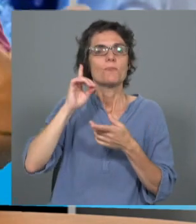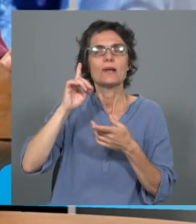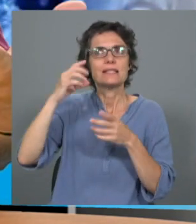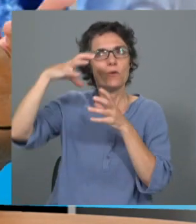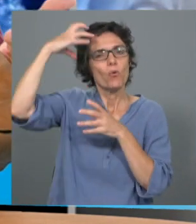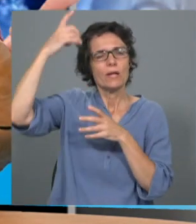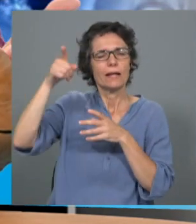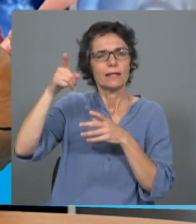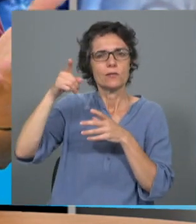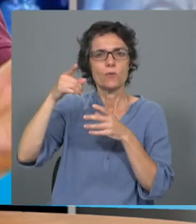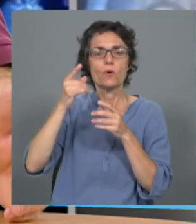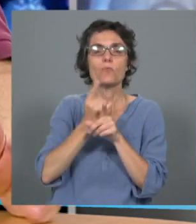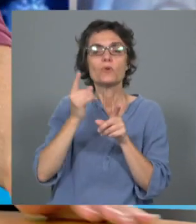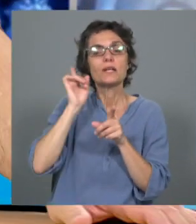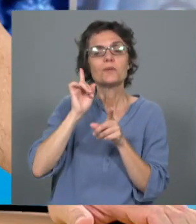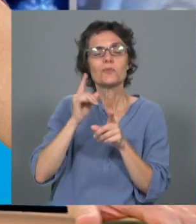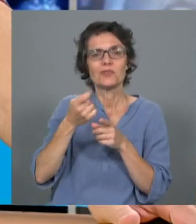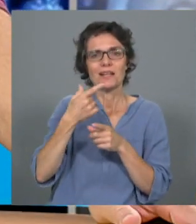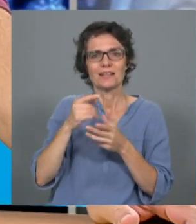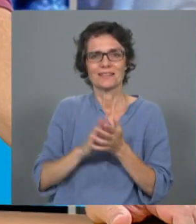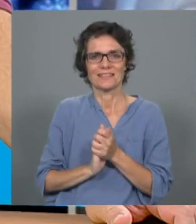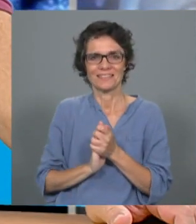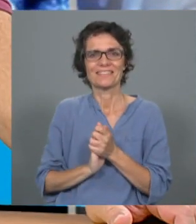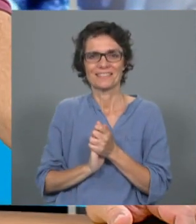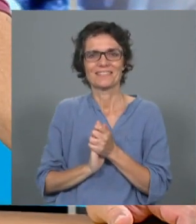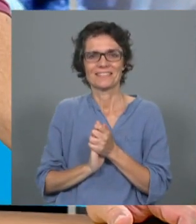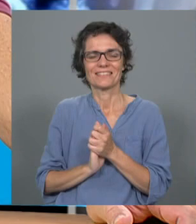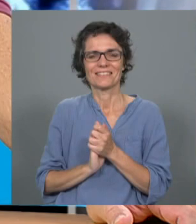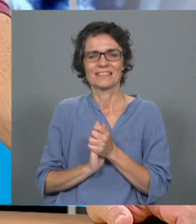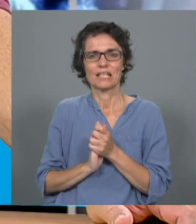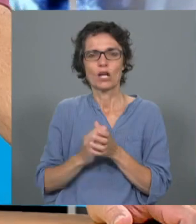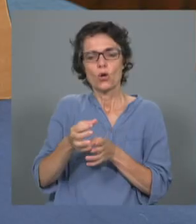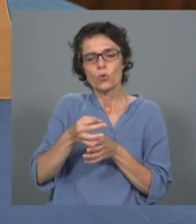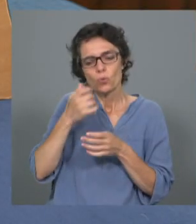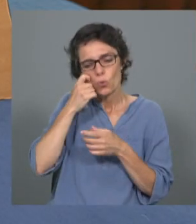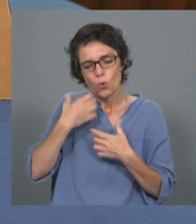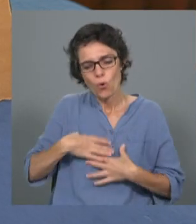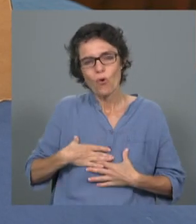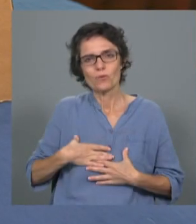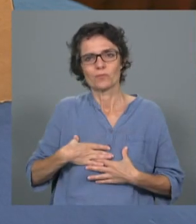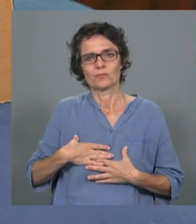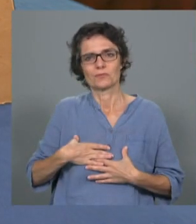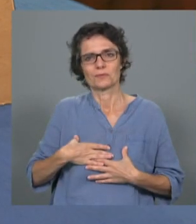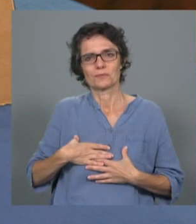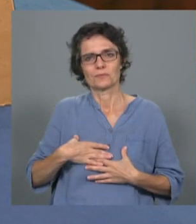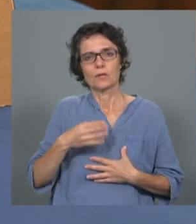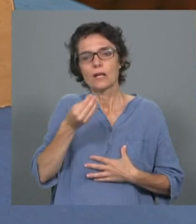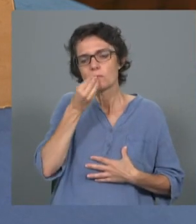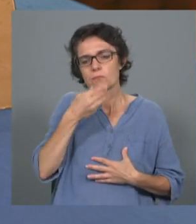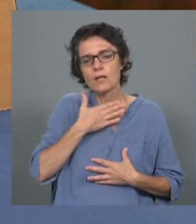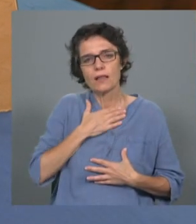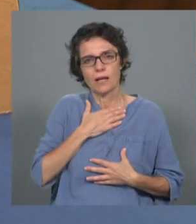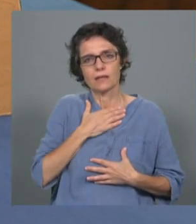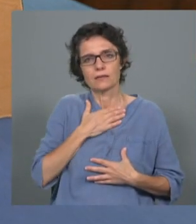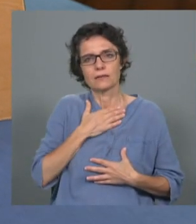para o reconhecer, não é? E, portanto, Deus alimenta-nos de muita maneira, e nós precisamos realmente desse alimento. É o que o Papa